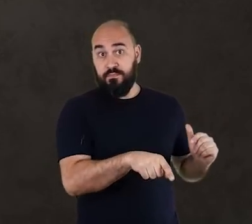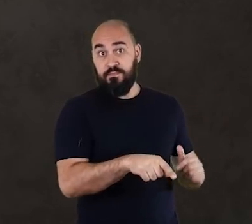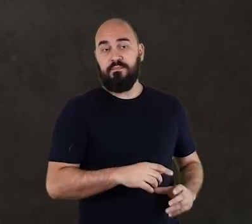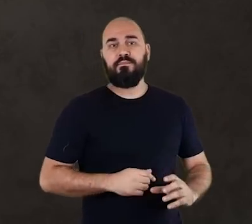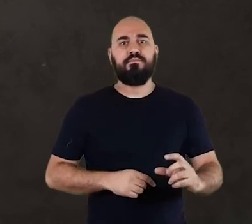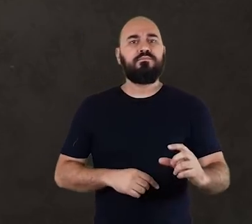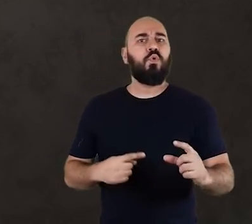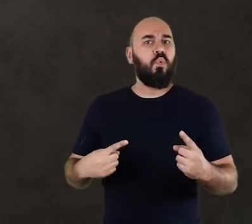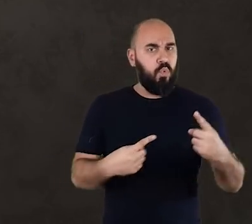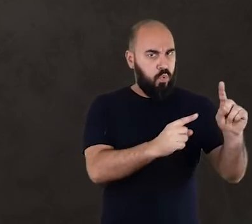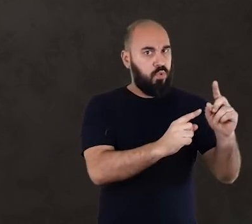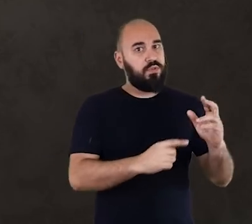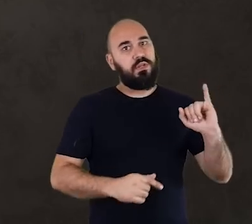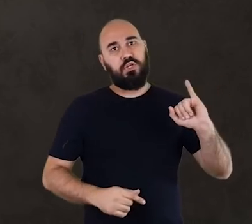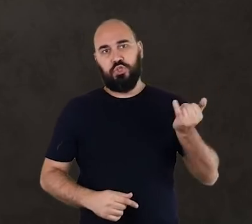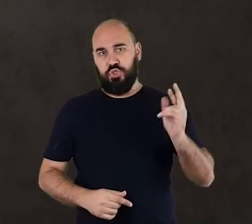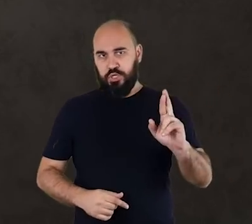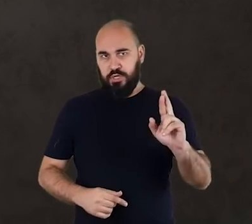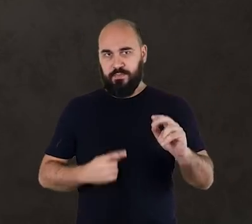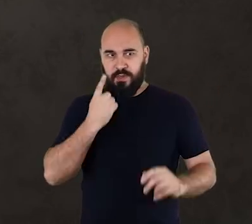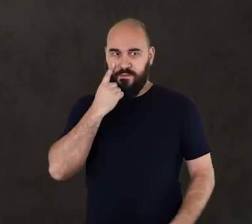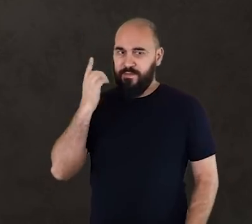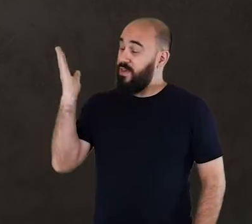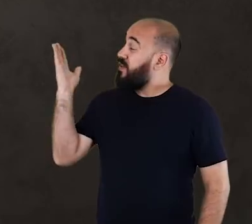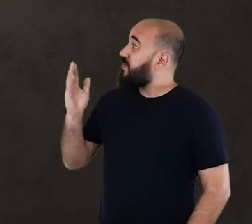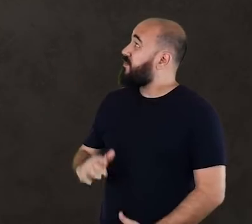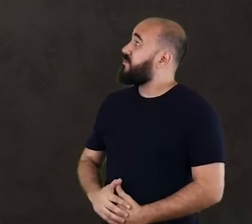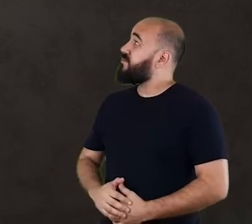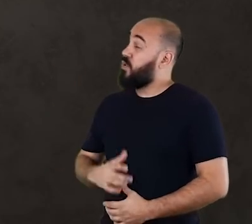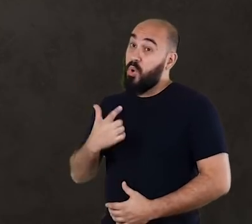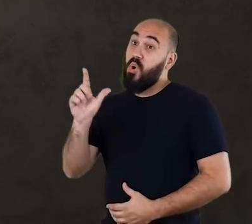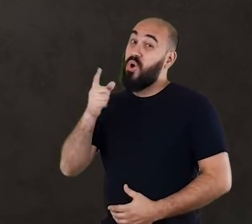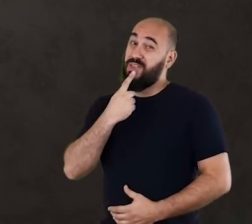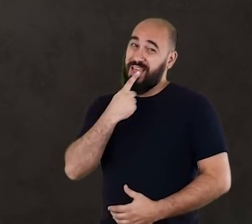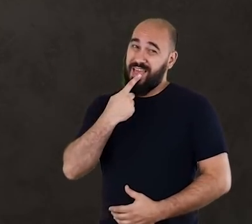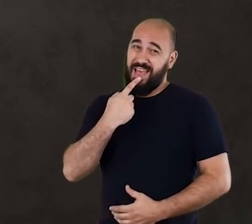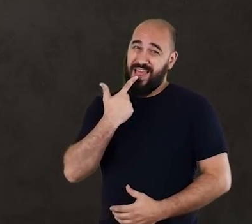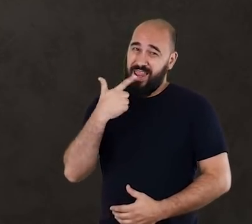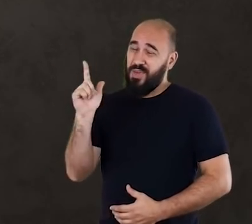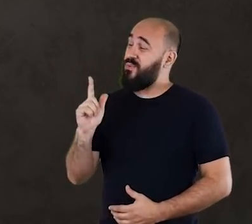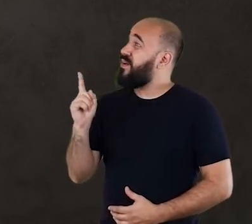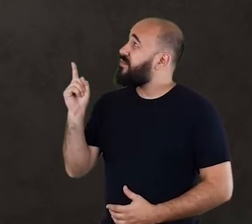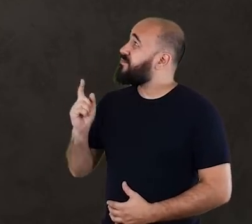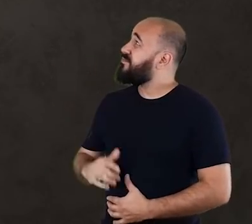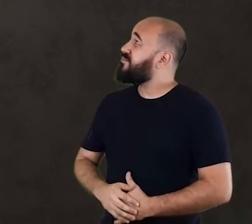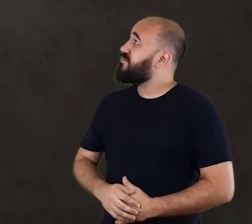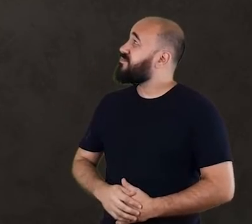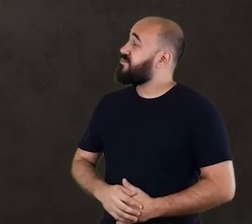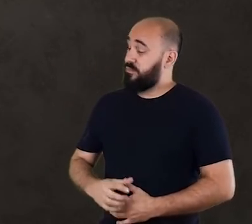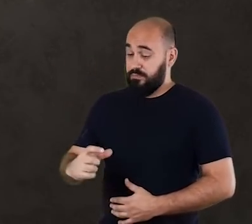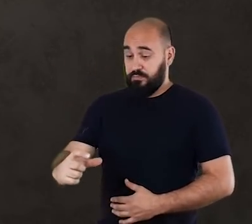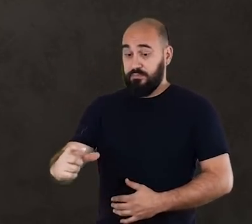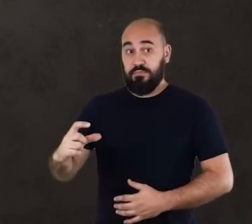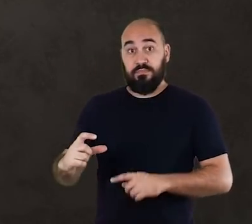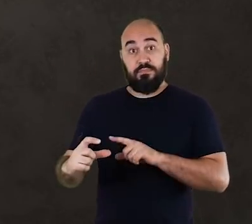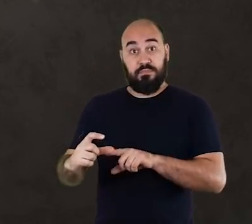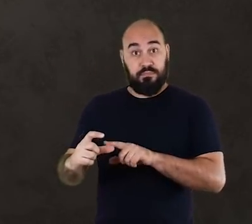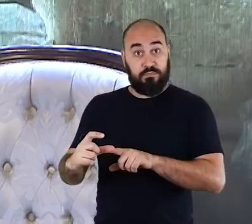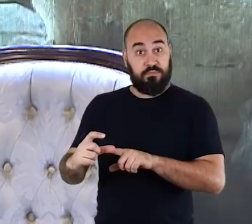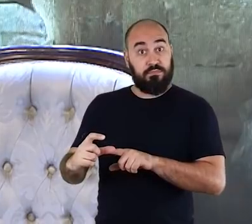selo diz, Le Gedaliahu ben Pashur, ou pertencente a Gedalias, filho de